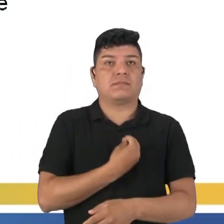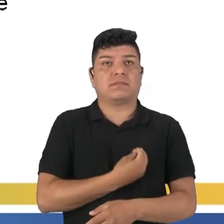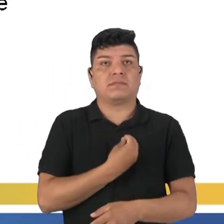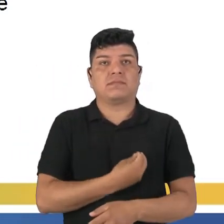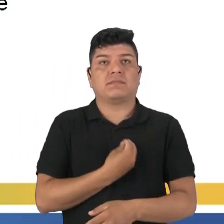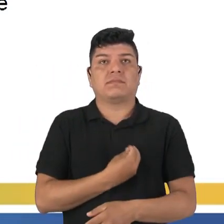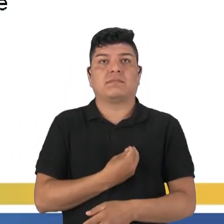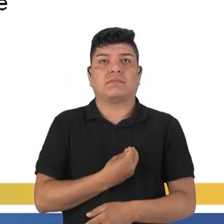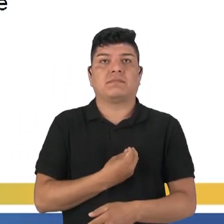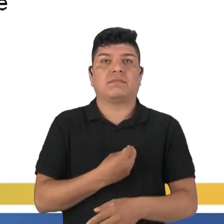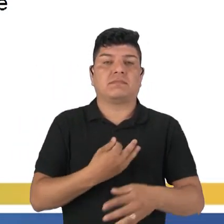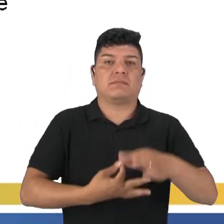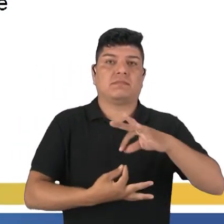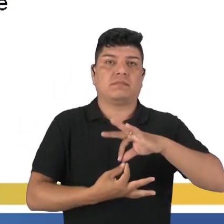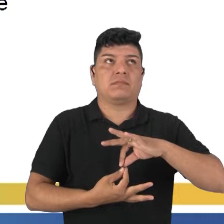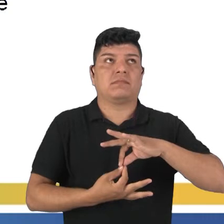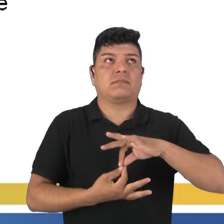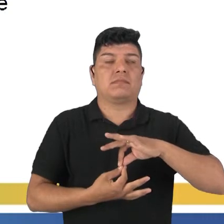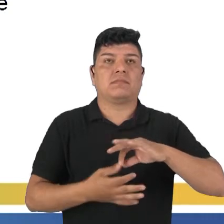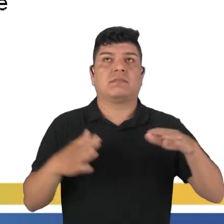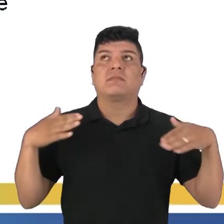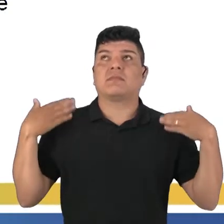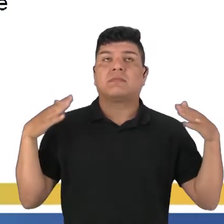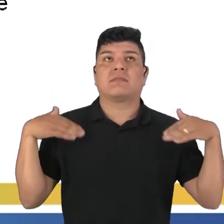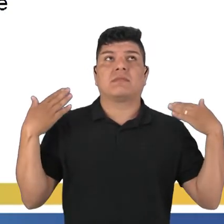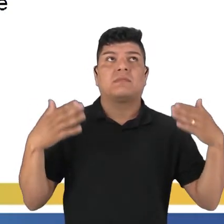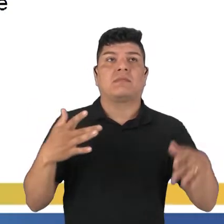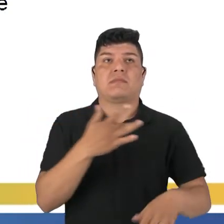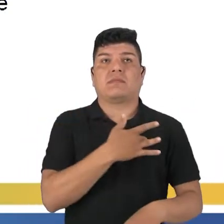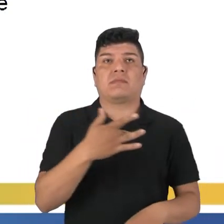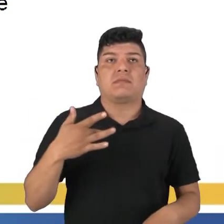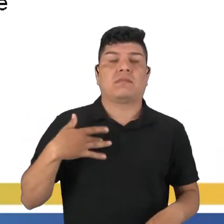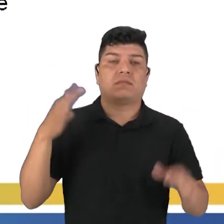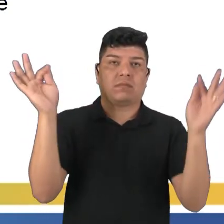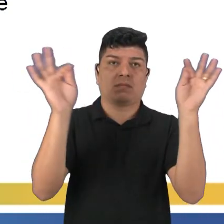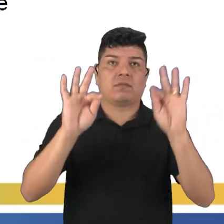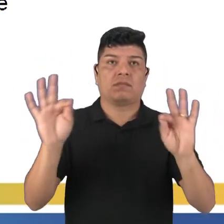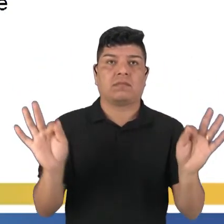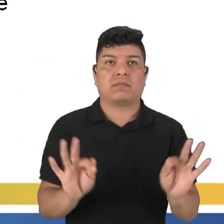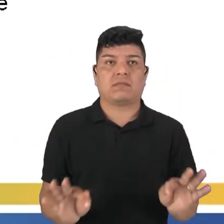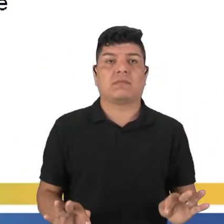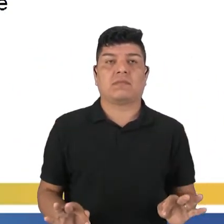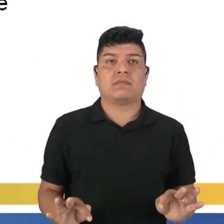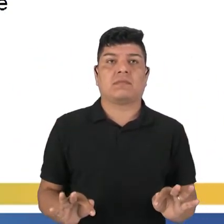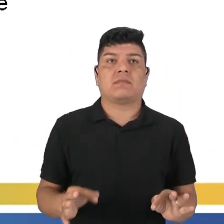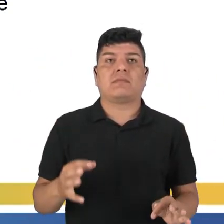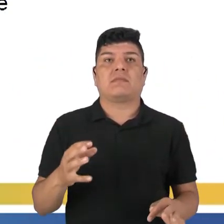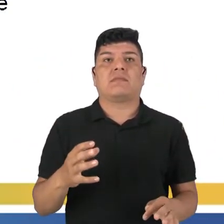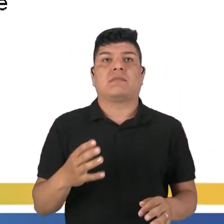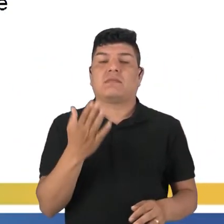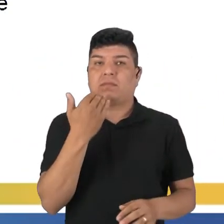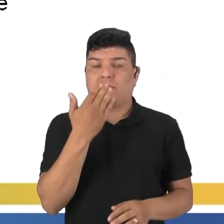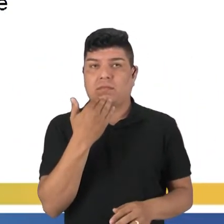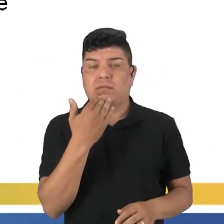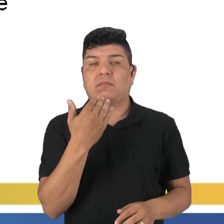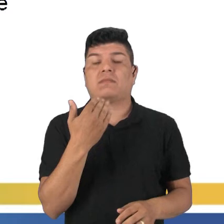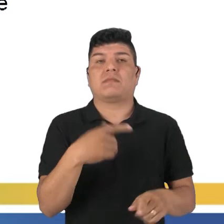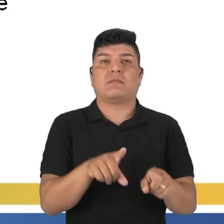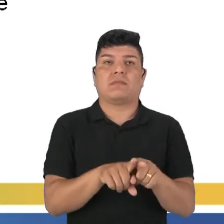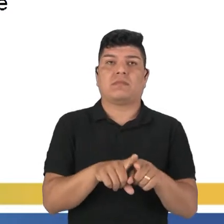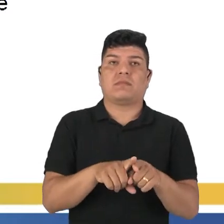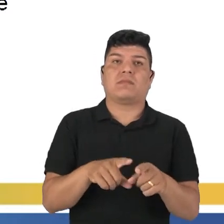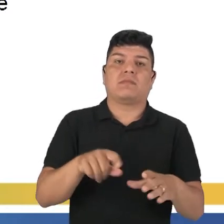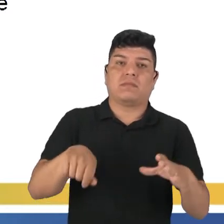das nossas espiritualidades, das nossas alegrias, da nossa saúde e felicidade, das nossas dietas, das nossas